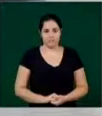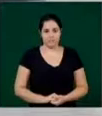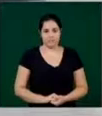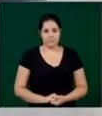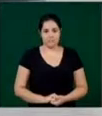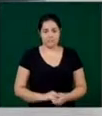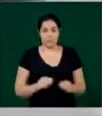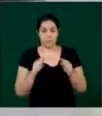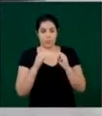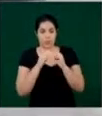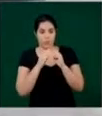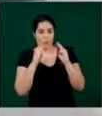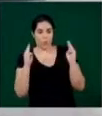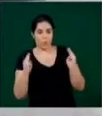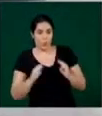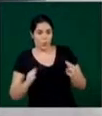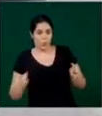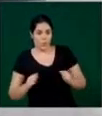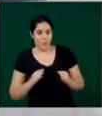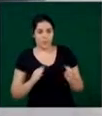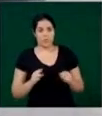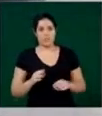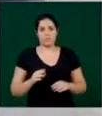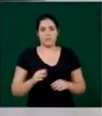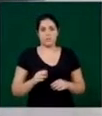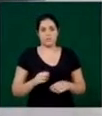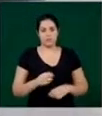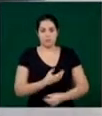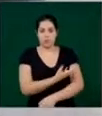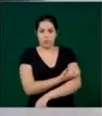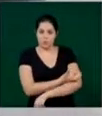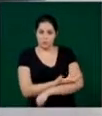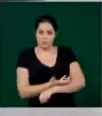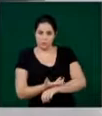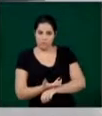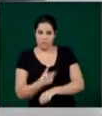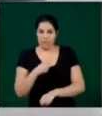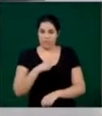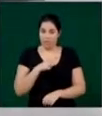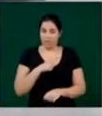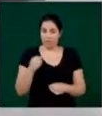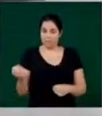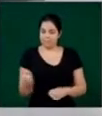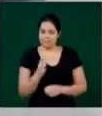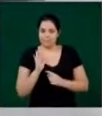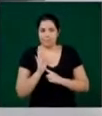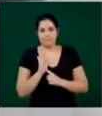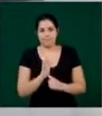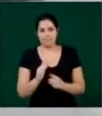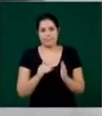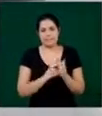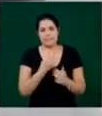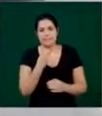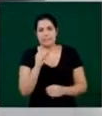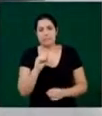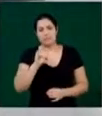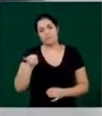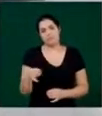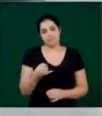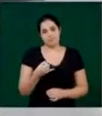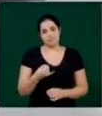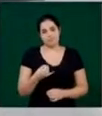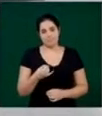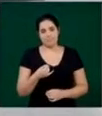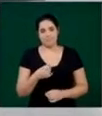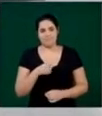O Museu de Biodiversidade do Cerrado, localizado no Parque Siquierolli, está com uma nova exposição até o dia 30 de janeiro. A mostra reúne mais